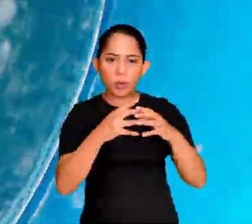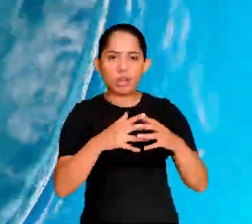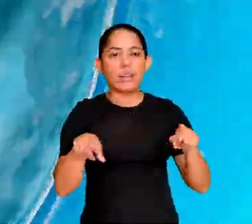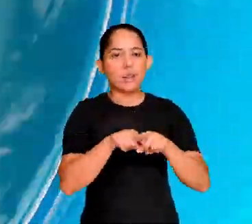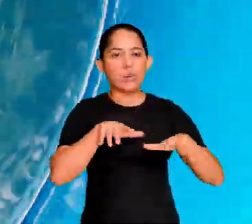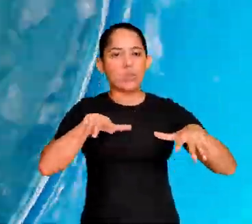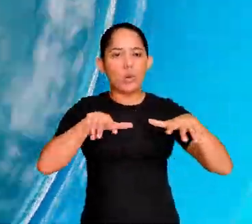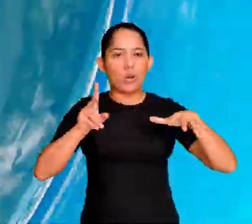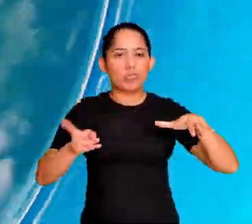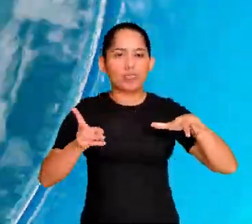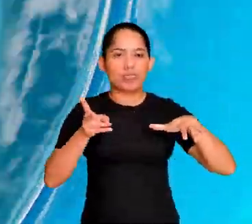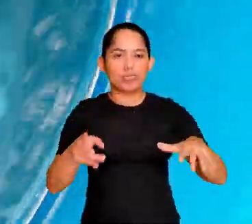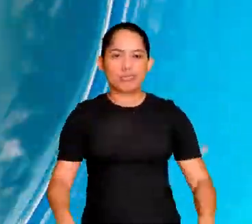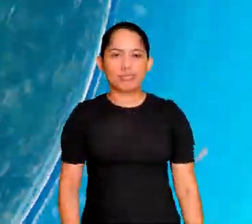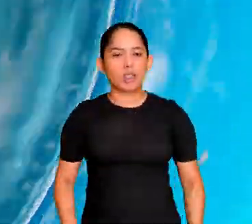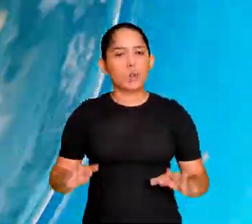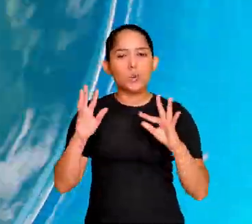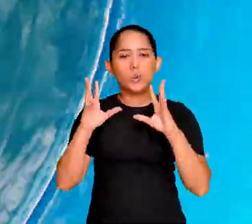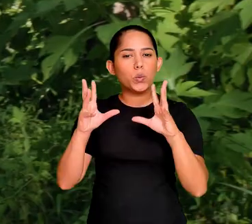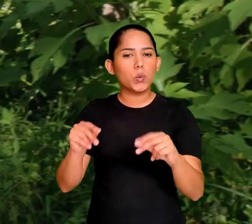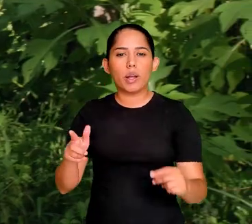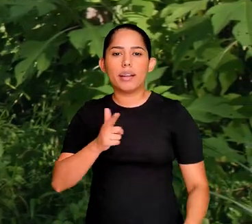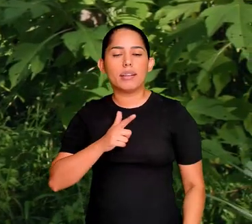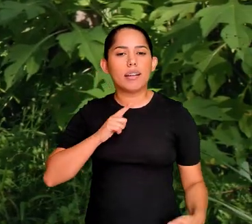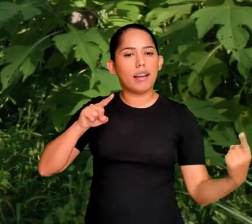expande. E tem movimento constante,